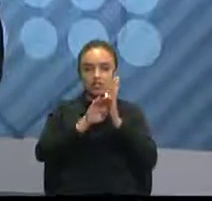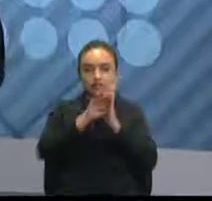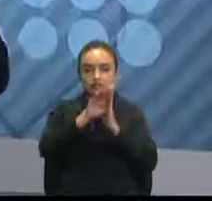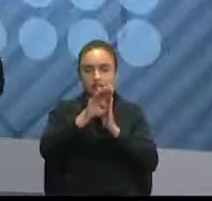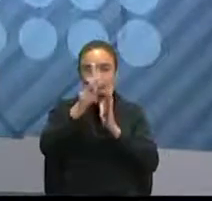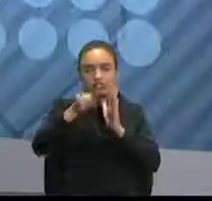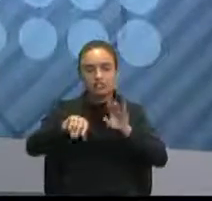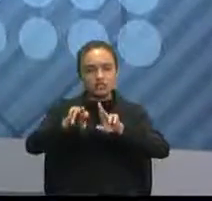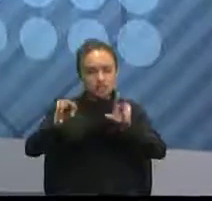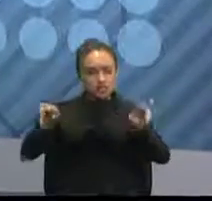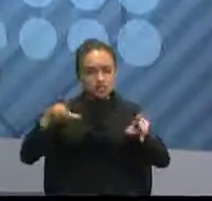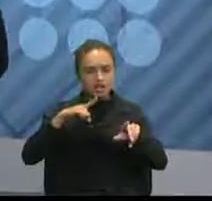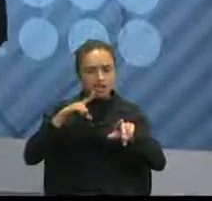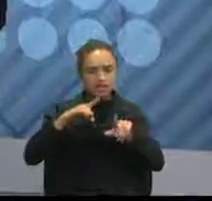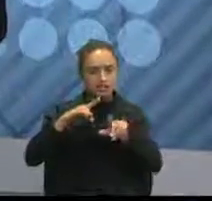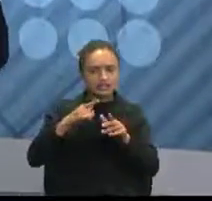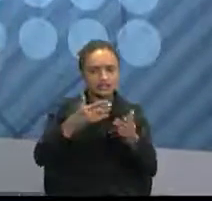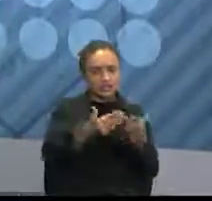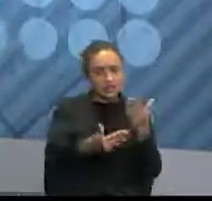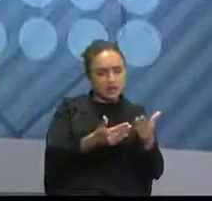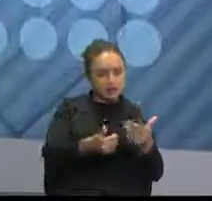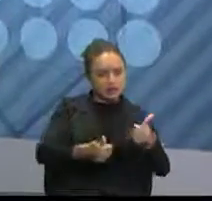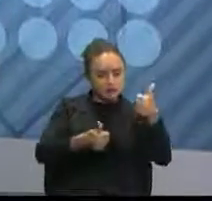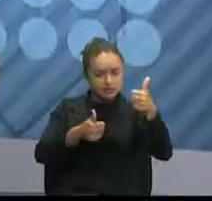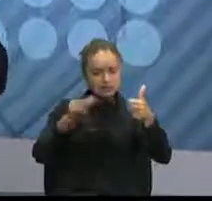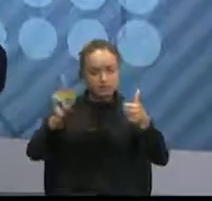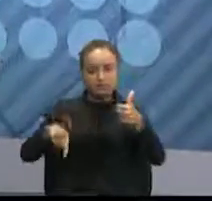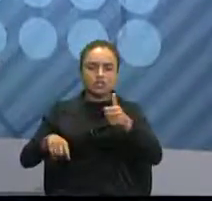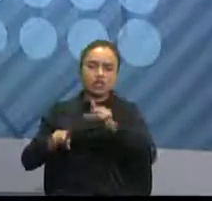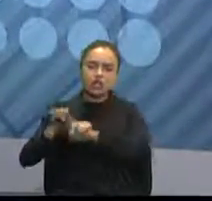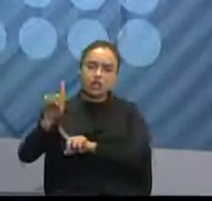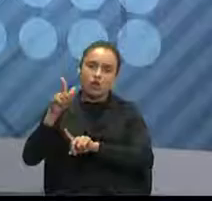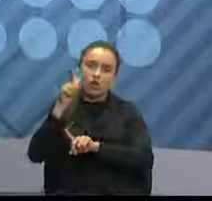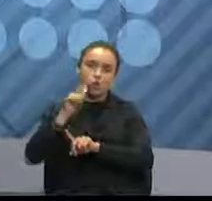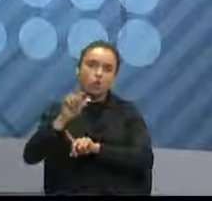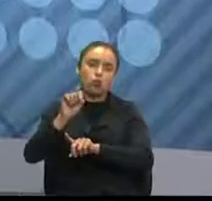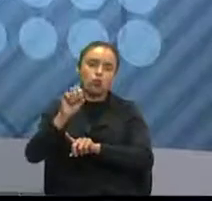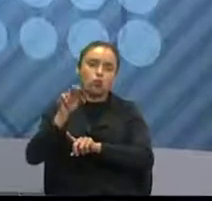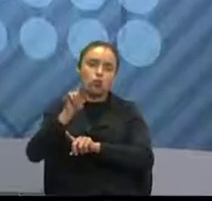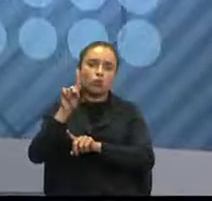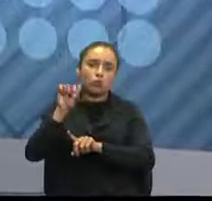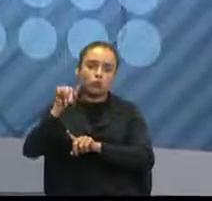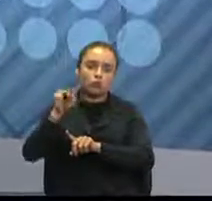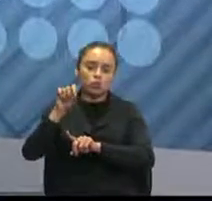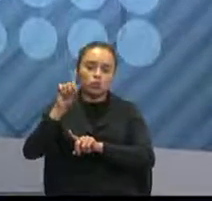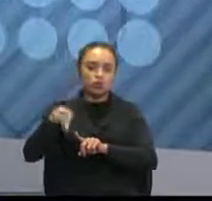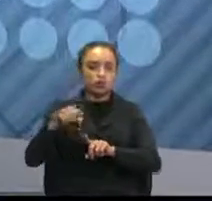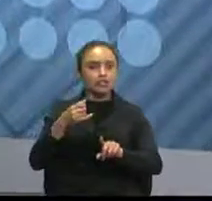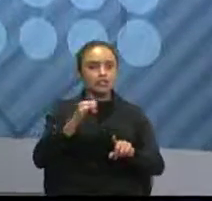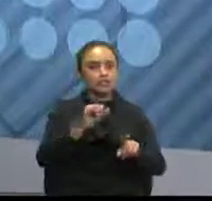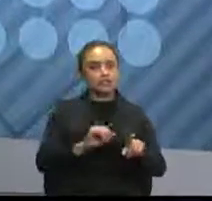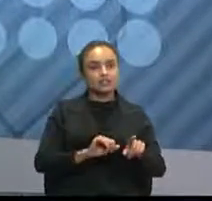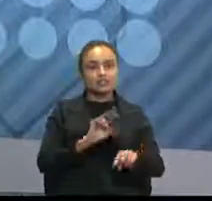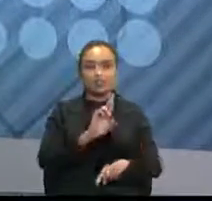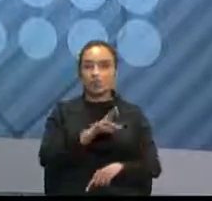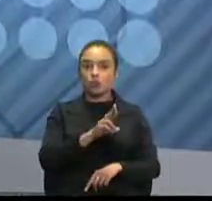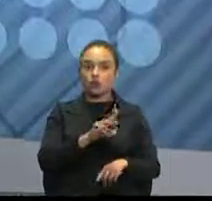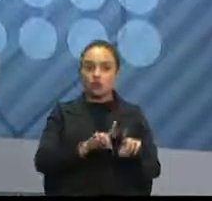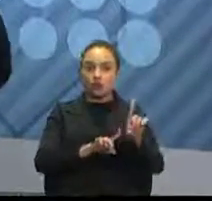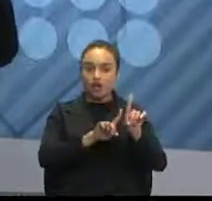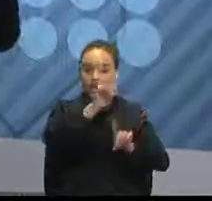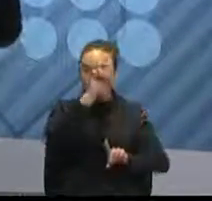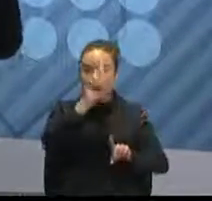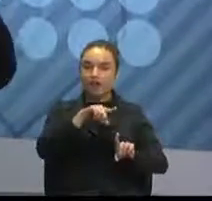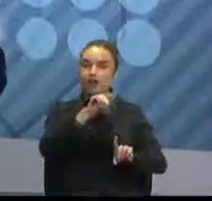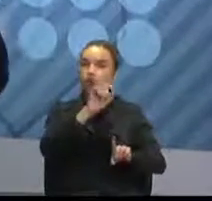tem uma desvalorização beleza ou perdendo o cargo mas estou ganhando com a suzano agora se acontecer uma valorização do real eu sei que estou ganhando